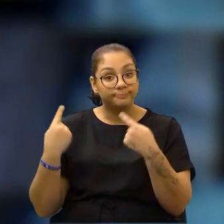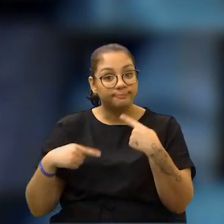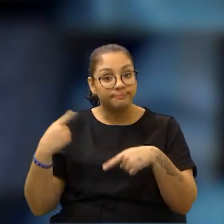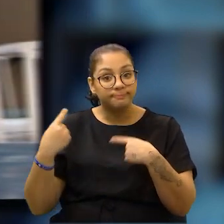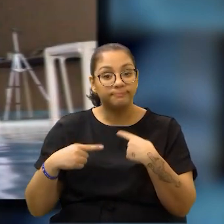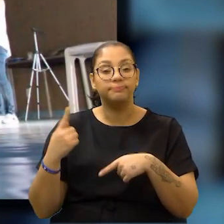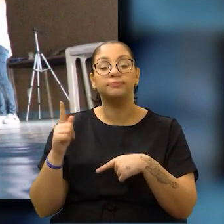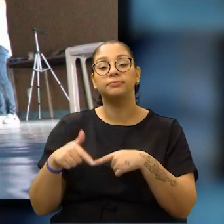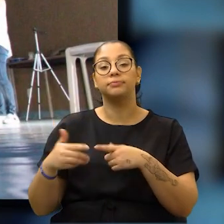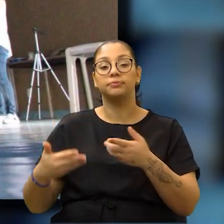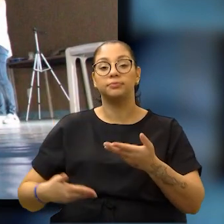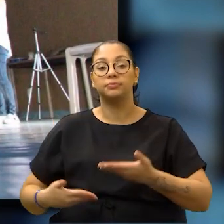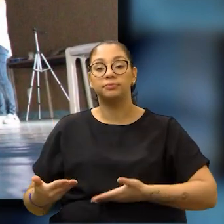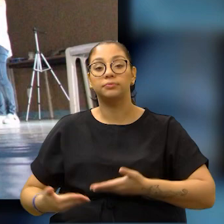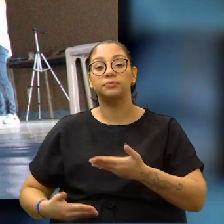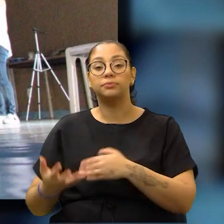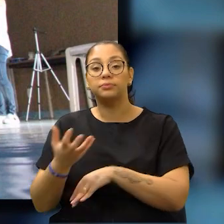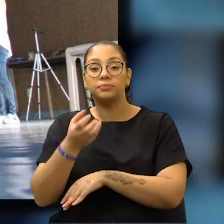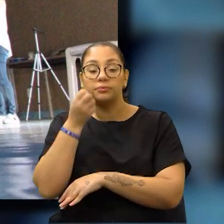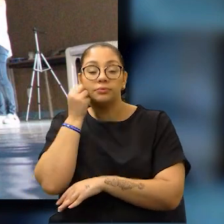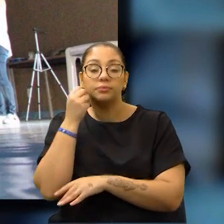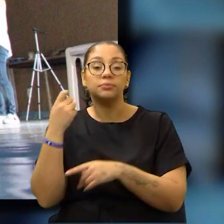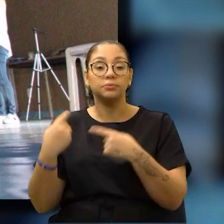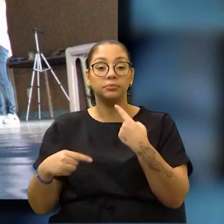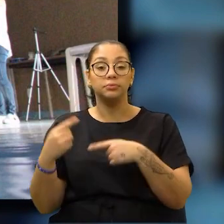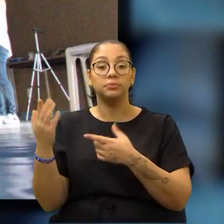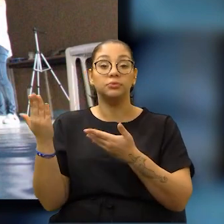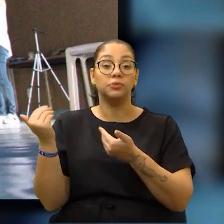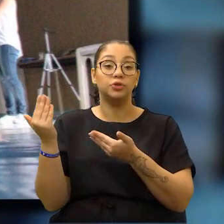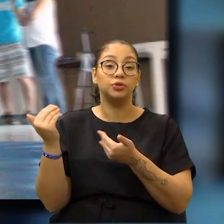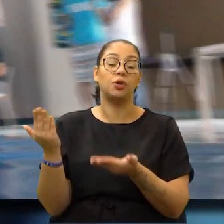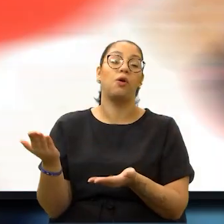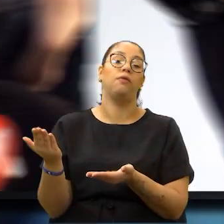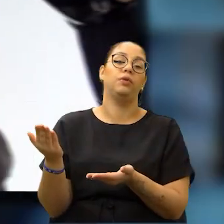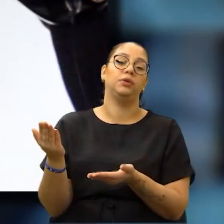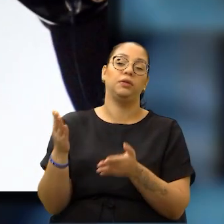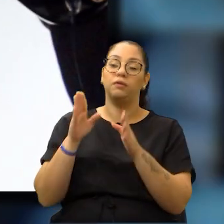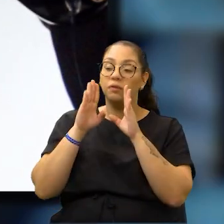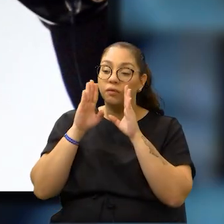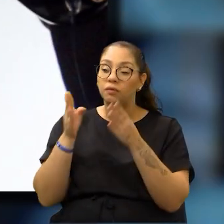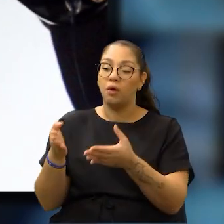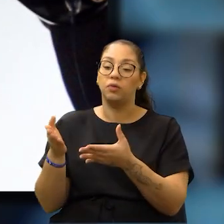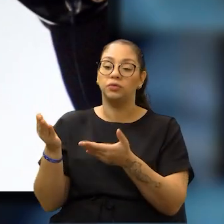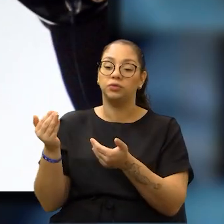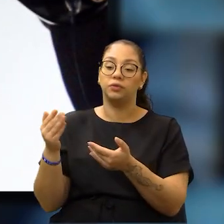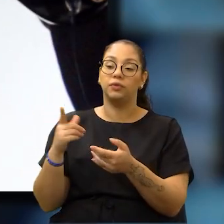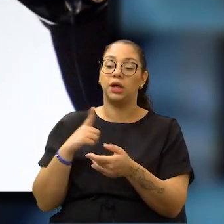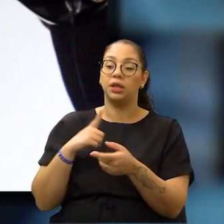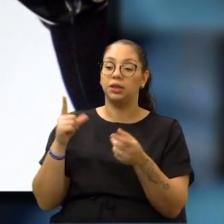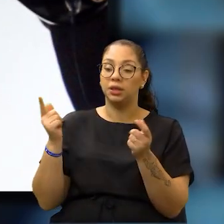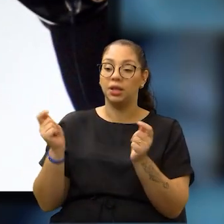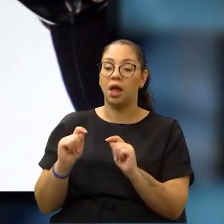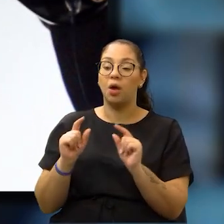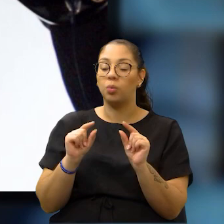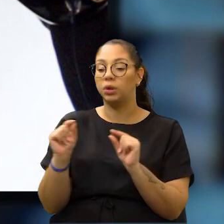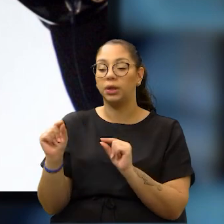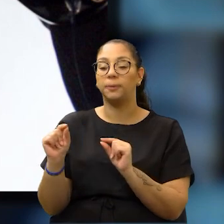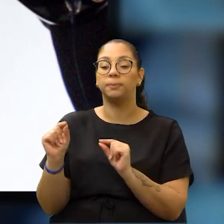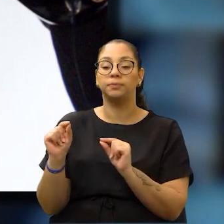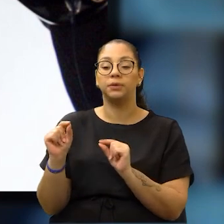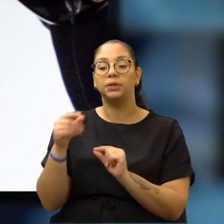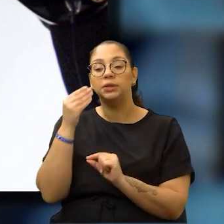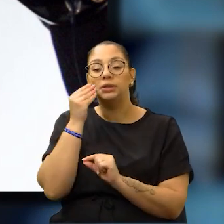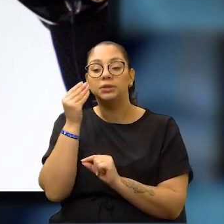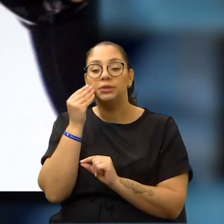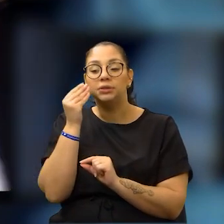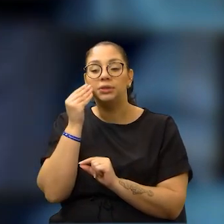E aí se discute na rede um serviço de acolhimento para jovens, com política de jovens, né, que eles possam